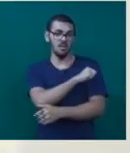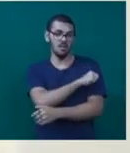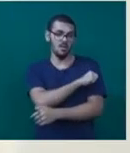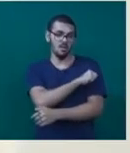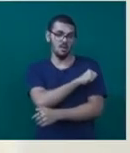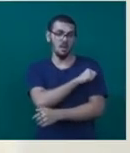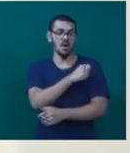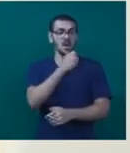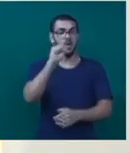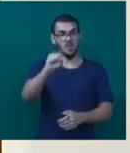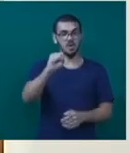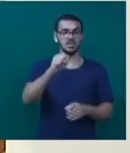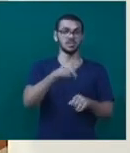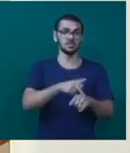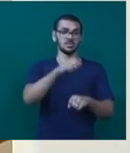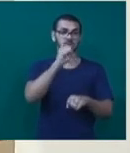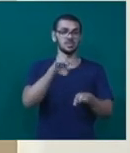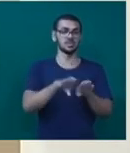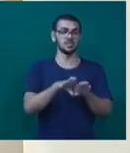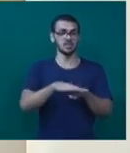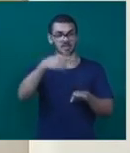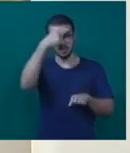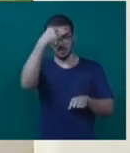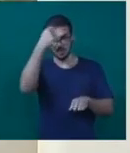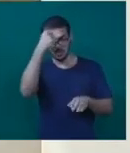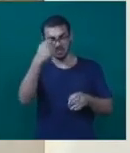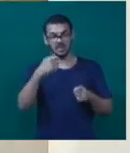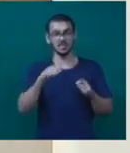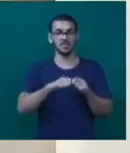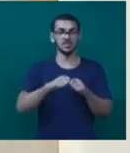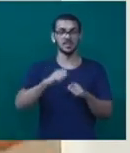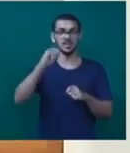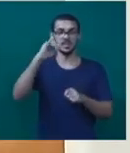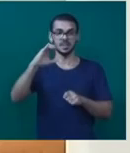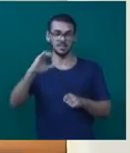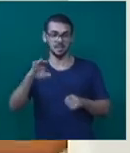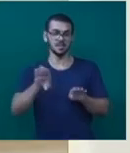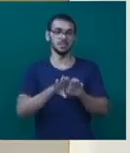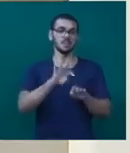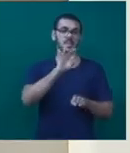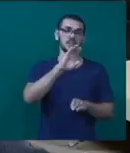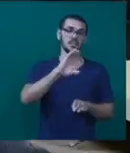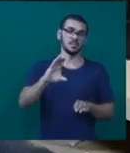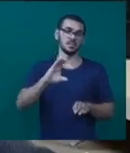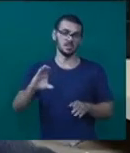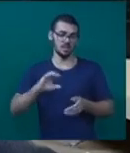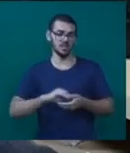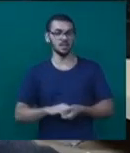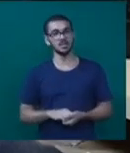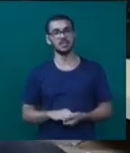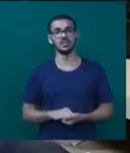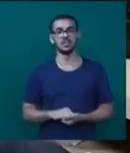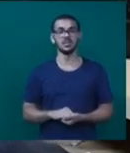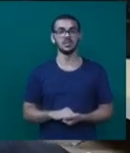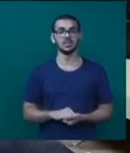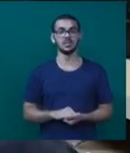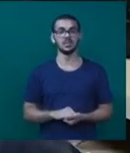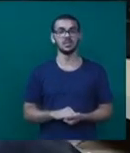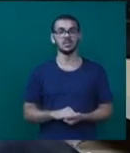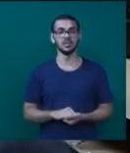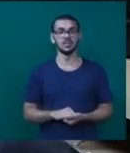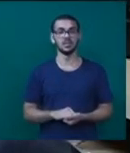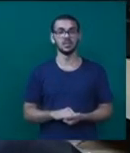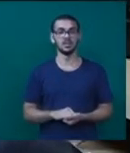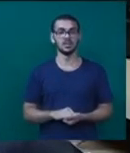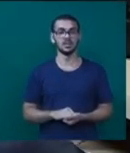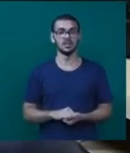vários estudantes de graduação que fazem iniciação científica ou trabalho de conclusão de curso. Bruno conta que a estrutura oferecida